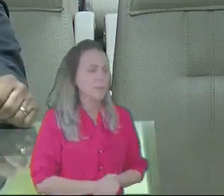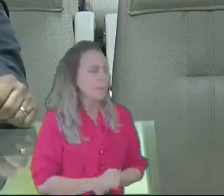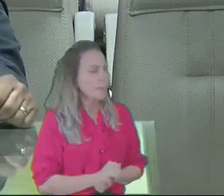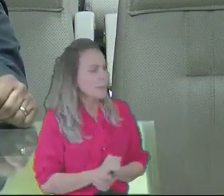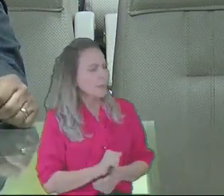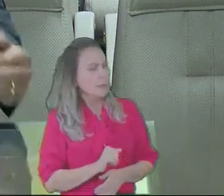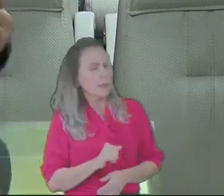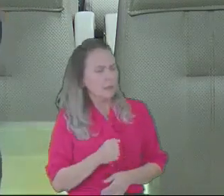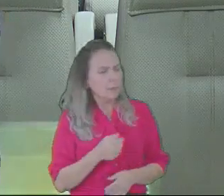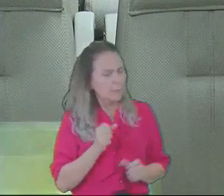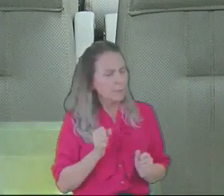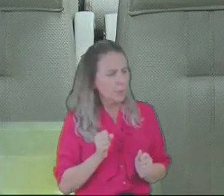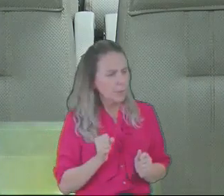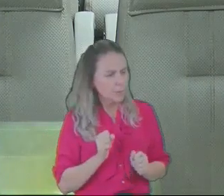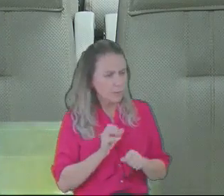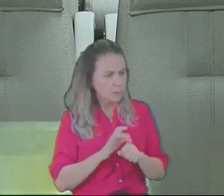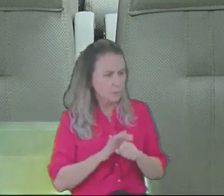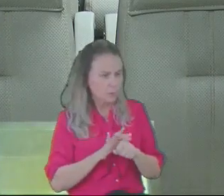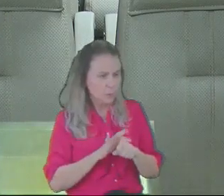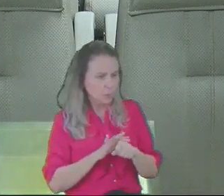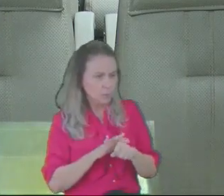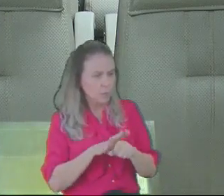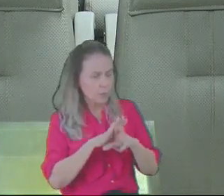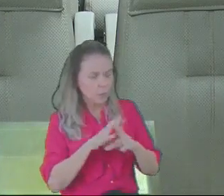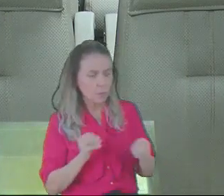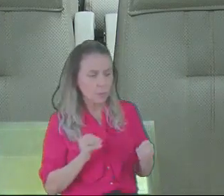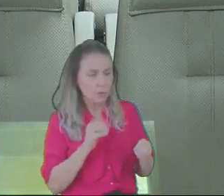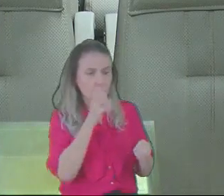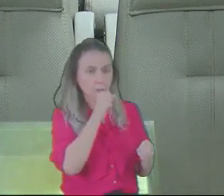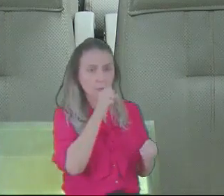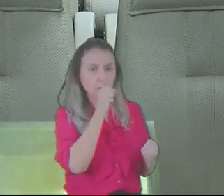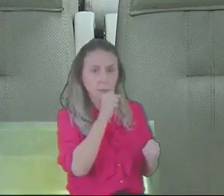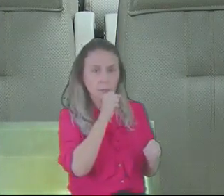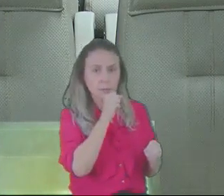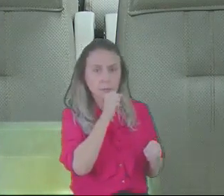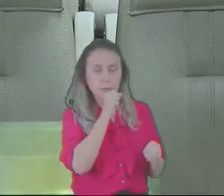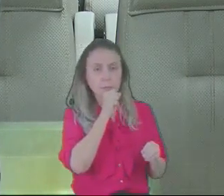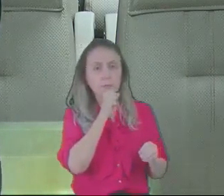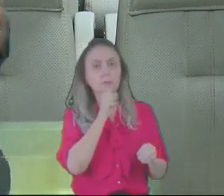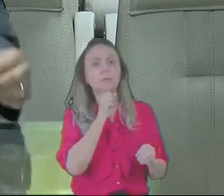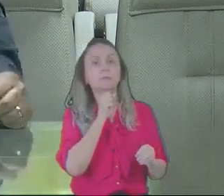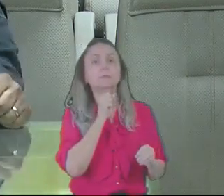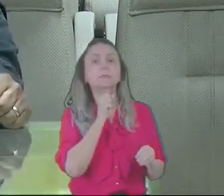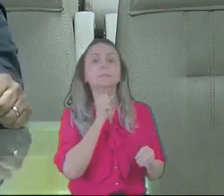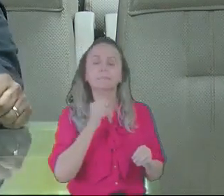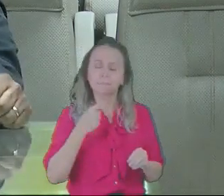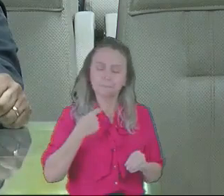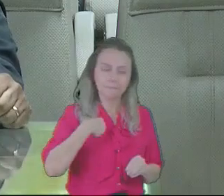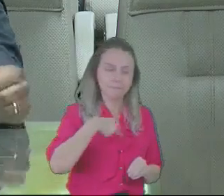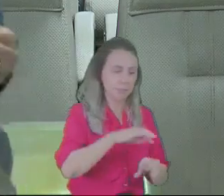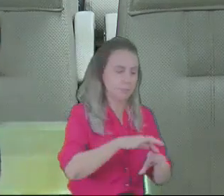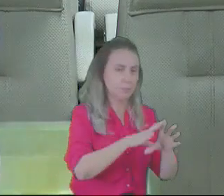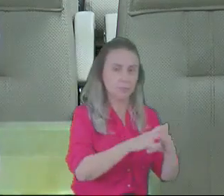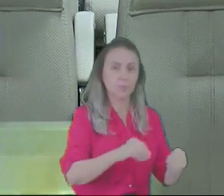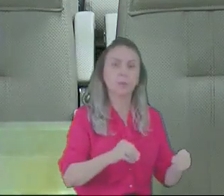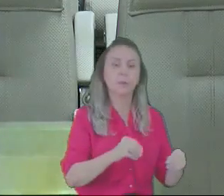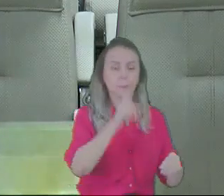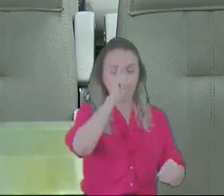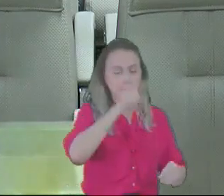sábado eles podem calaram-se e tomando um curou e o despediu